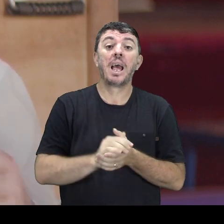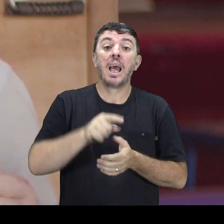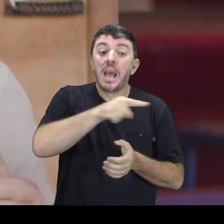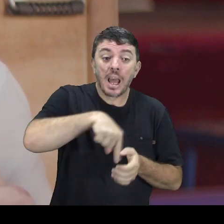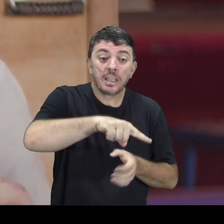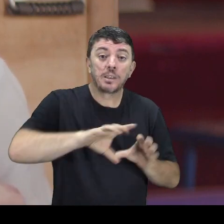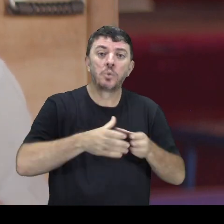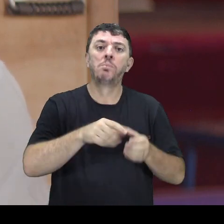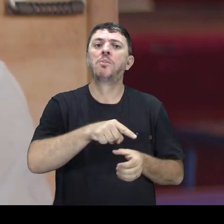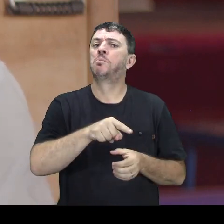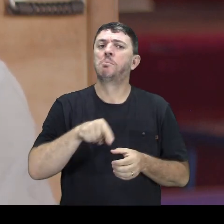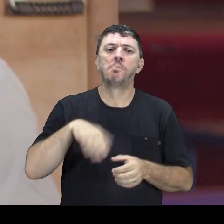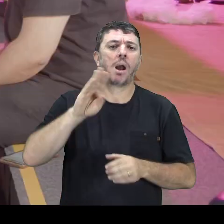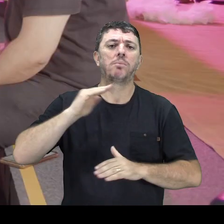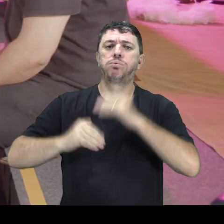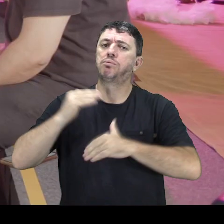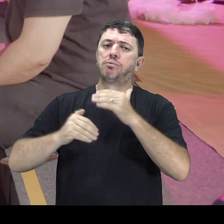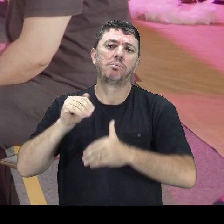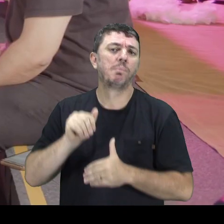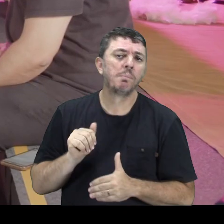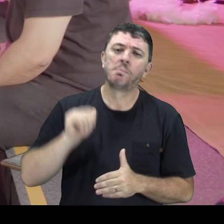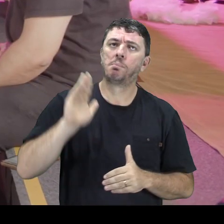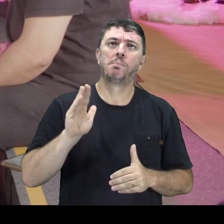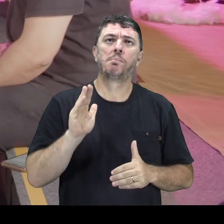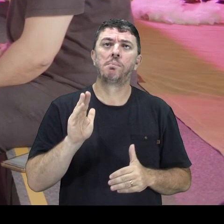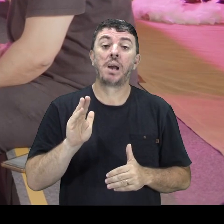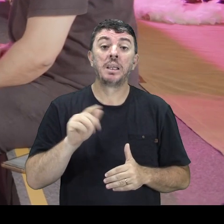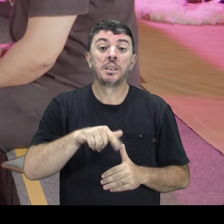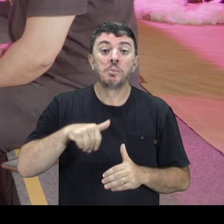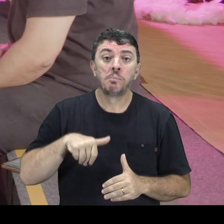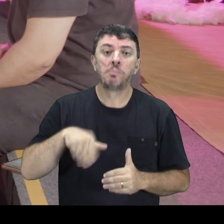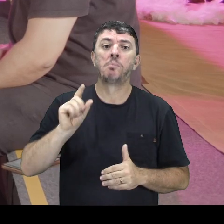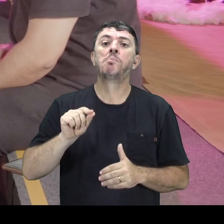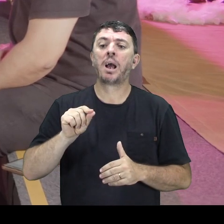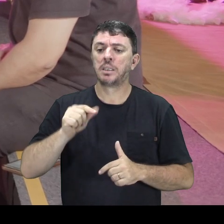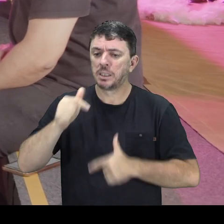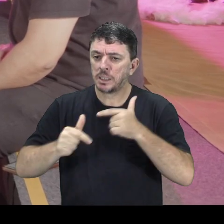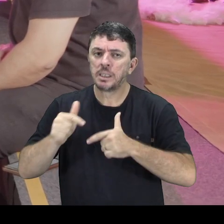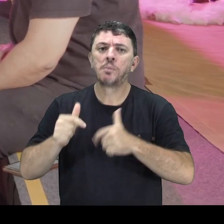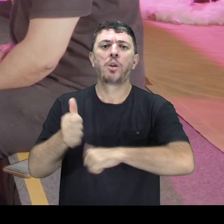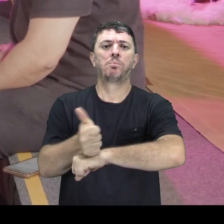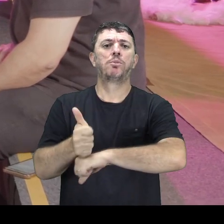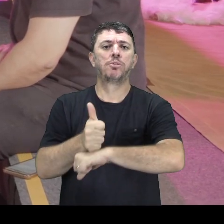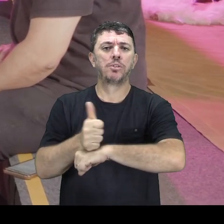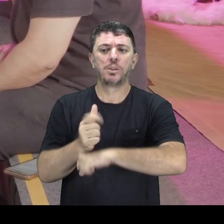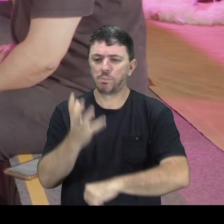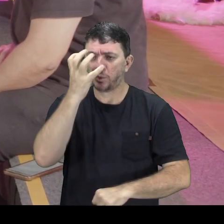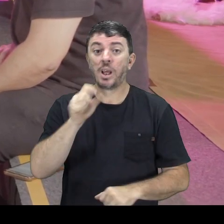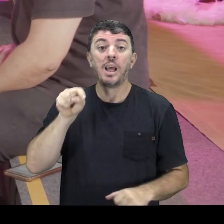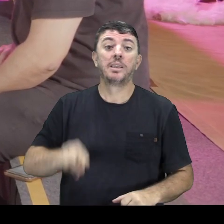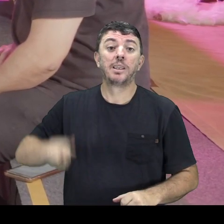desenvolveram mais, foi os que encarou com mais seriedade a história do circo,